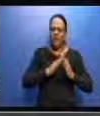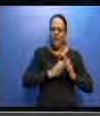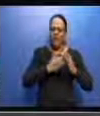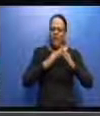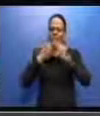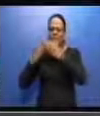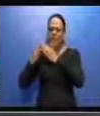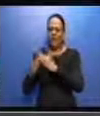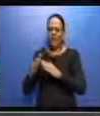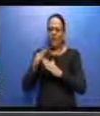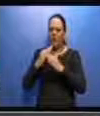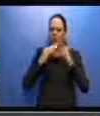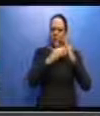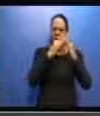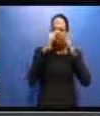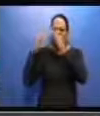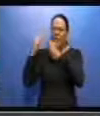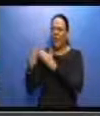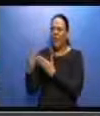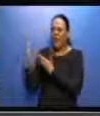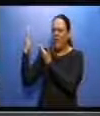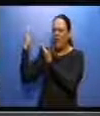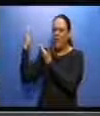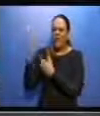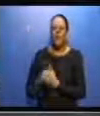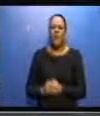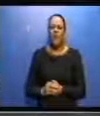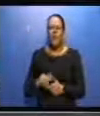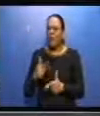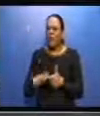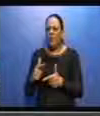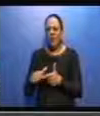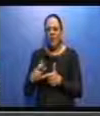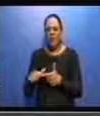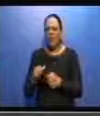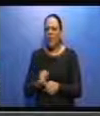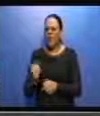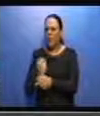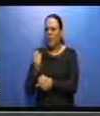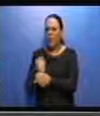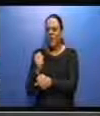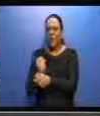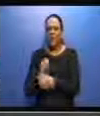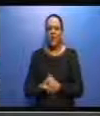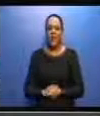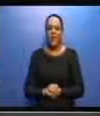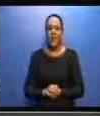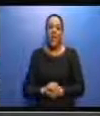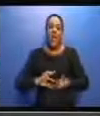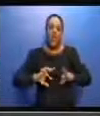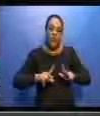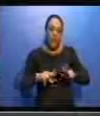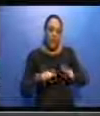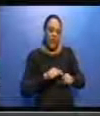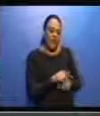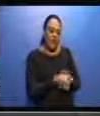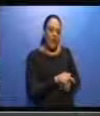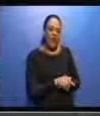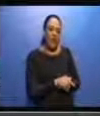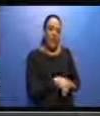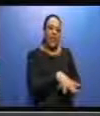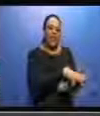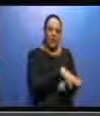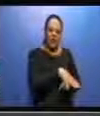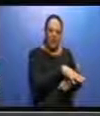irregulares que não tem aí a mesma infraestrutura do que outras áreas da cidade em consequência principalmente da desigualdade